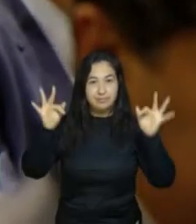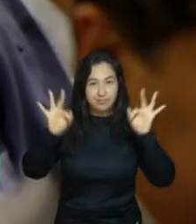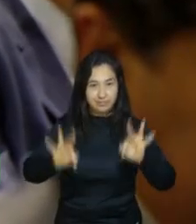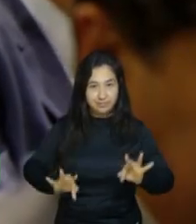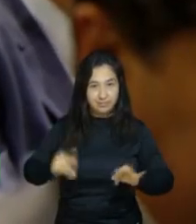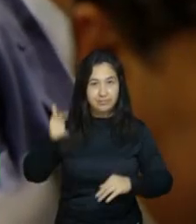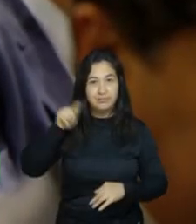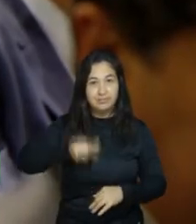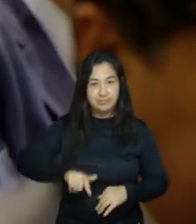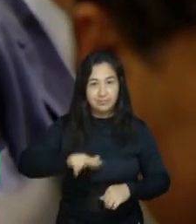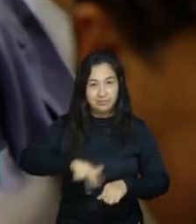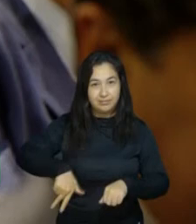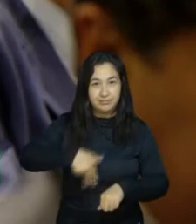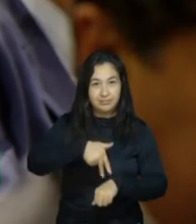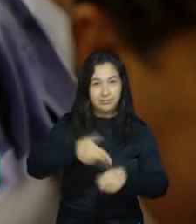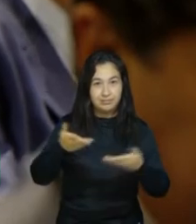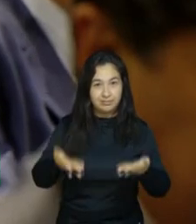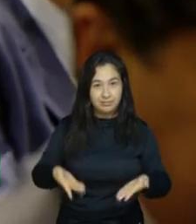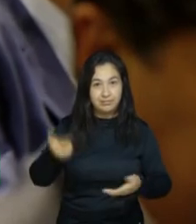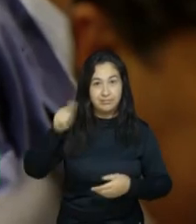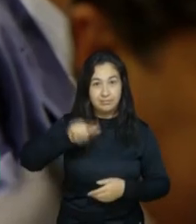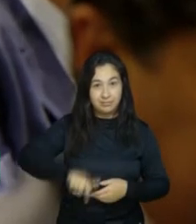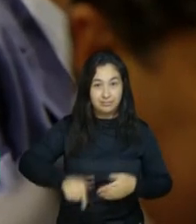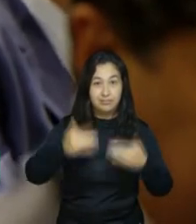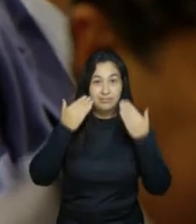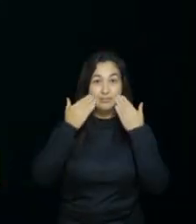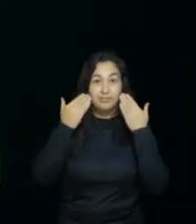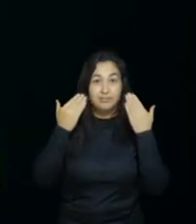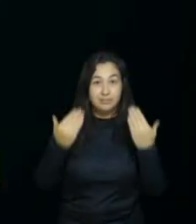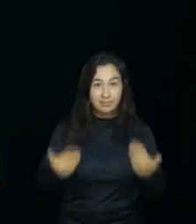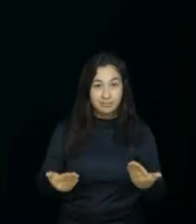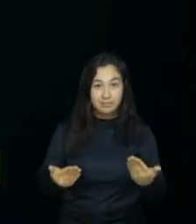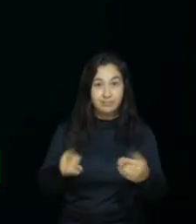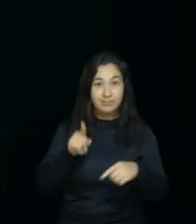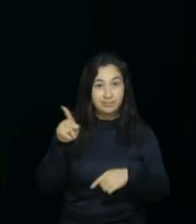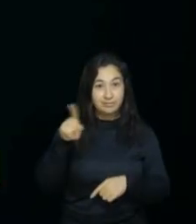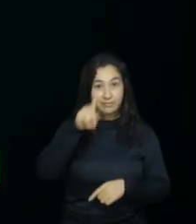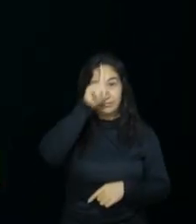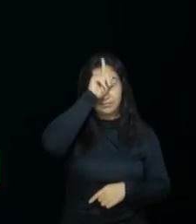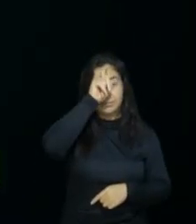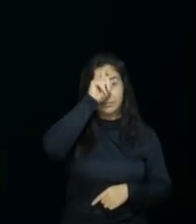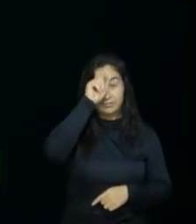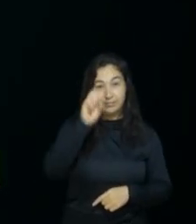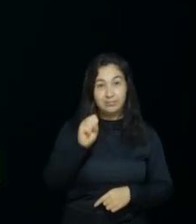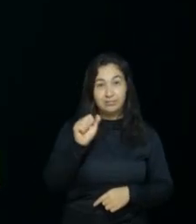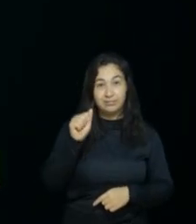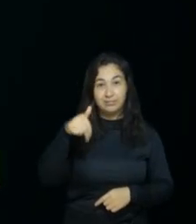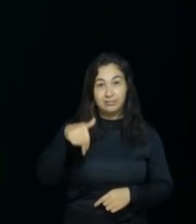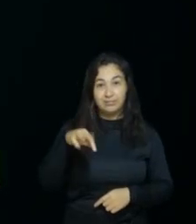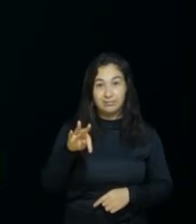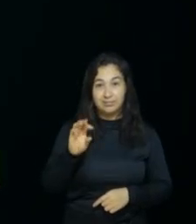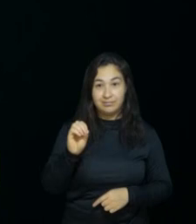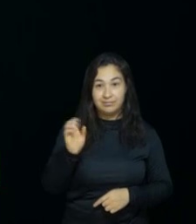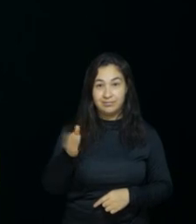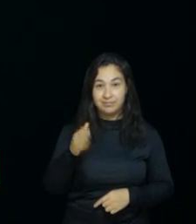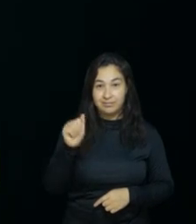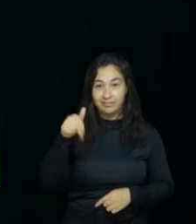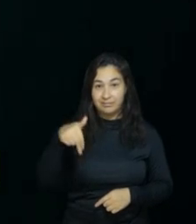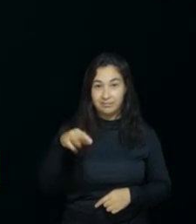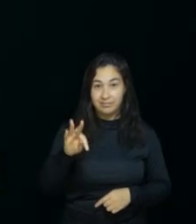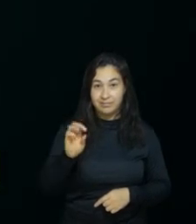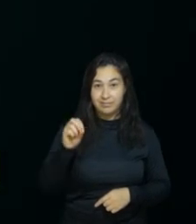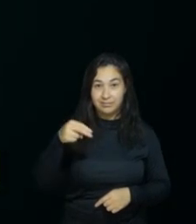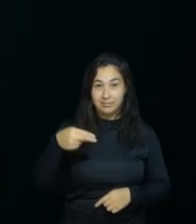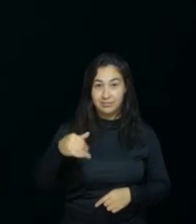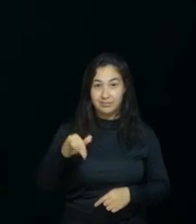vez apresentando o Hospital Santo Antônio para a comunidade. Presidente Mauro de Nadal,